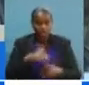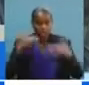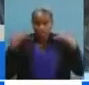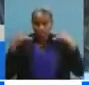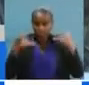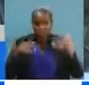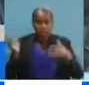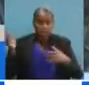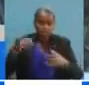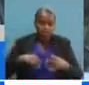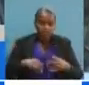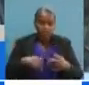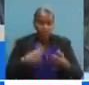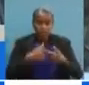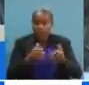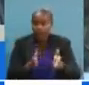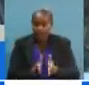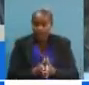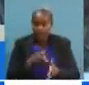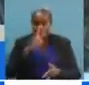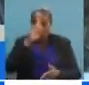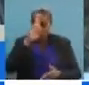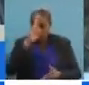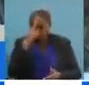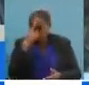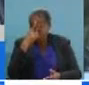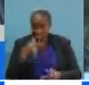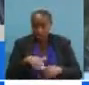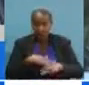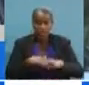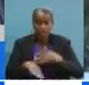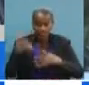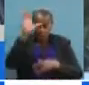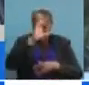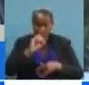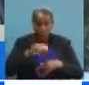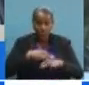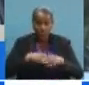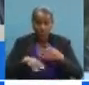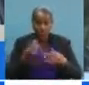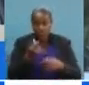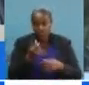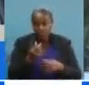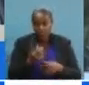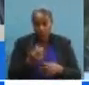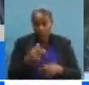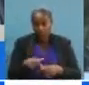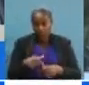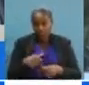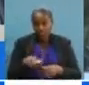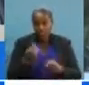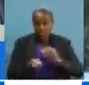e que vem a complementar o esforço que está a fazer o governo, afetando verbas, como dizia, tanto